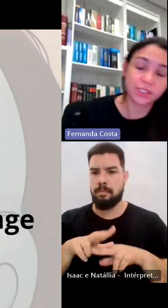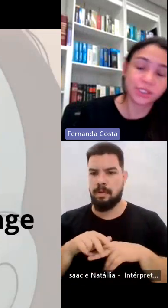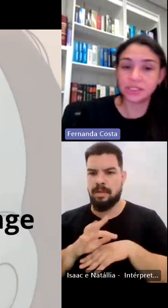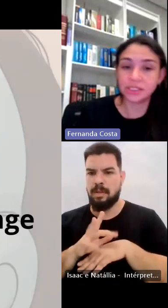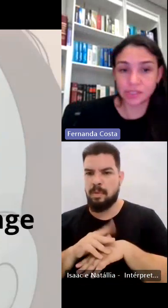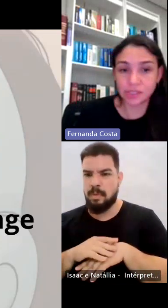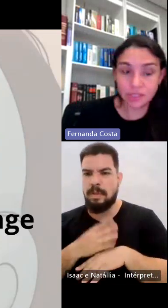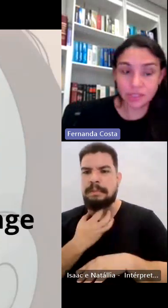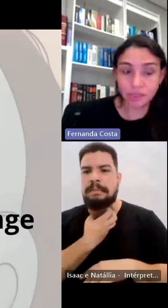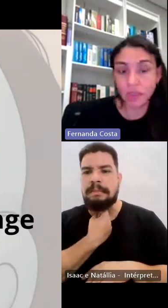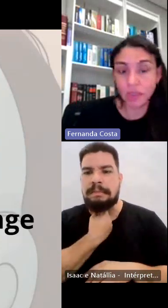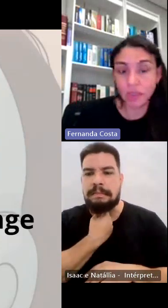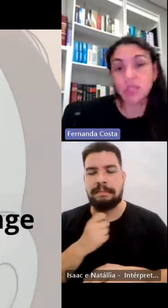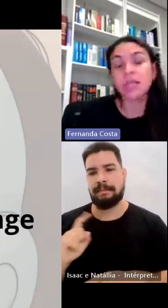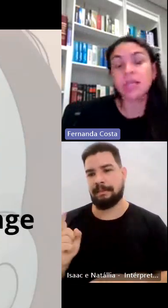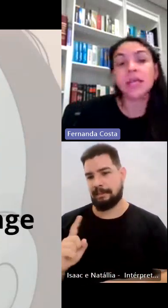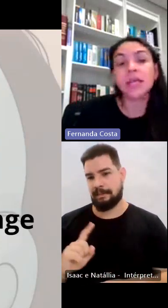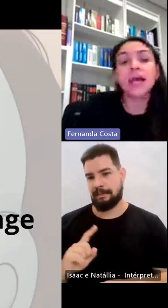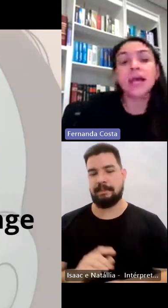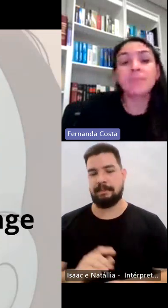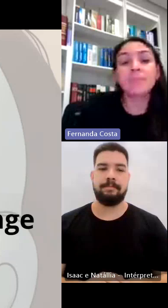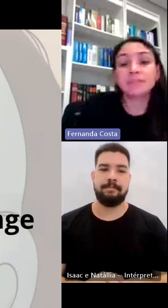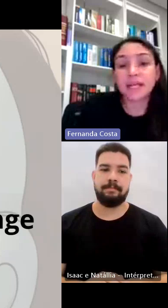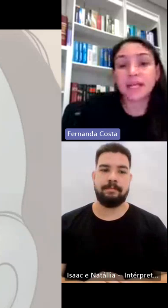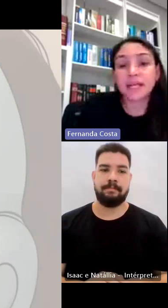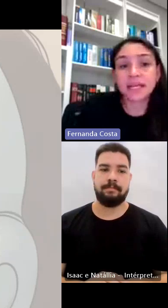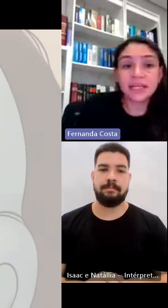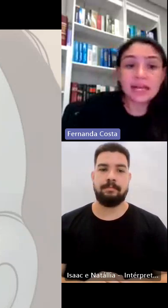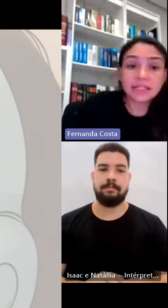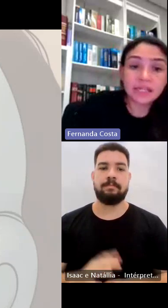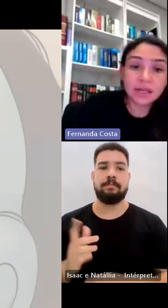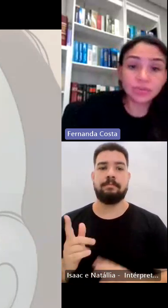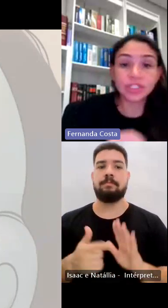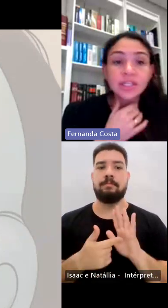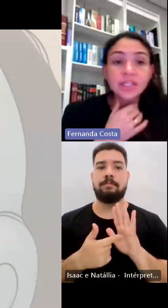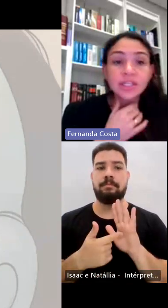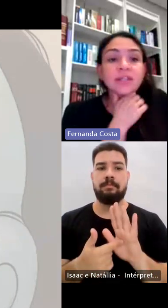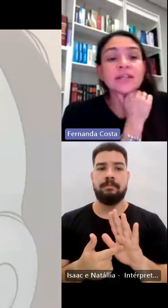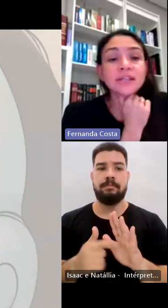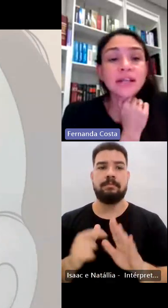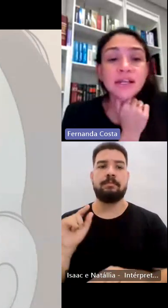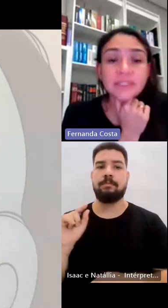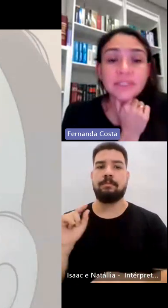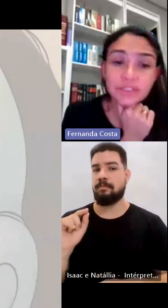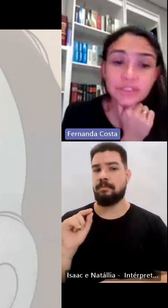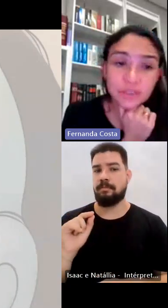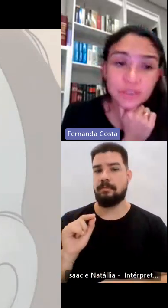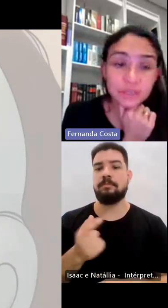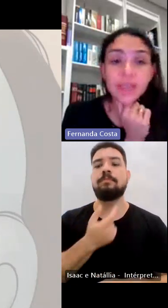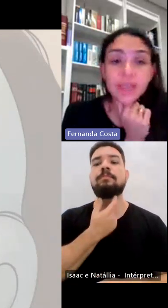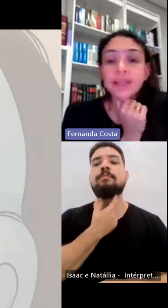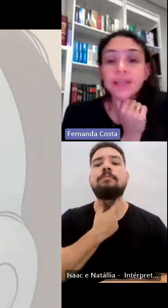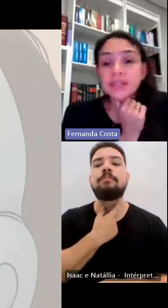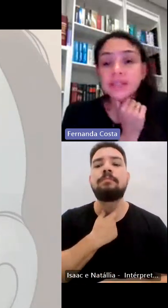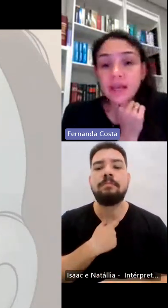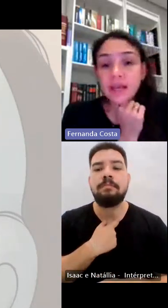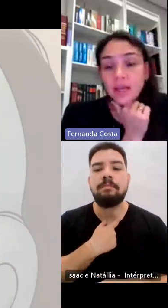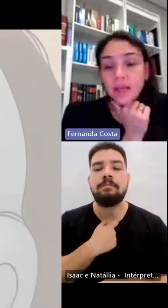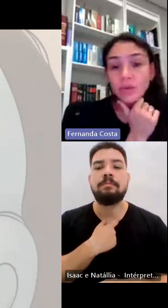faringite e outras ites aí, não, né? É para trazer a ligação de que nessa laringe é